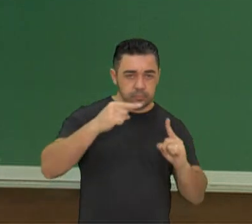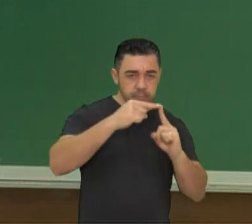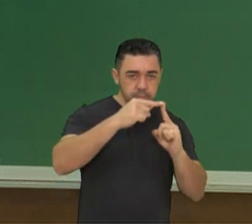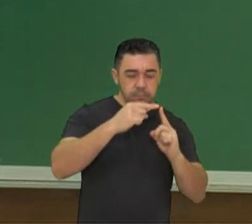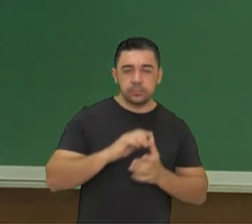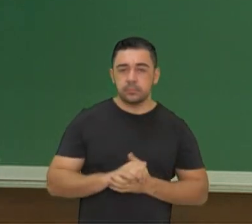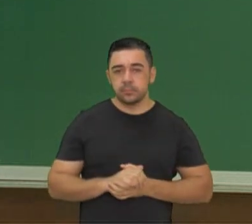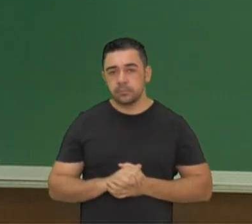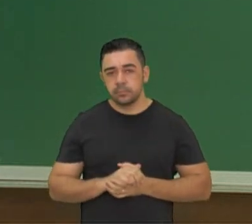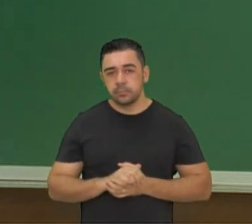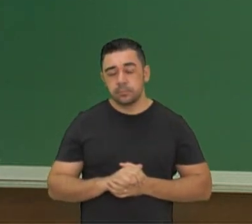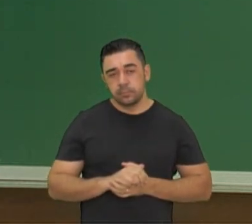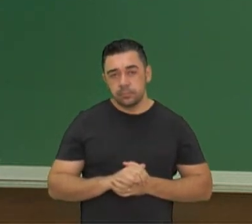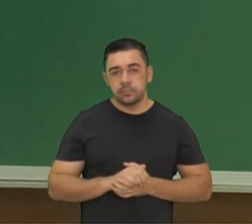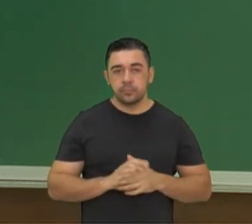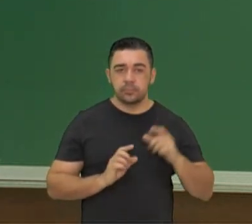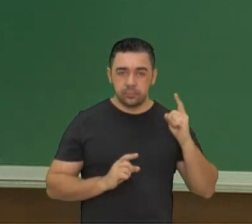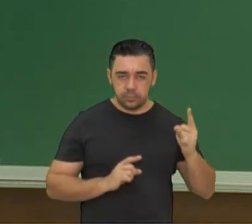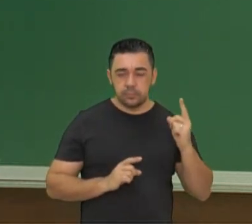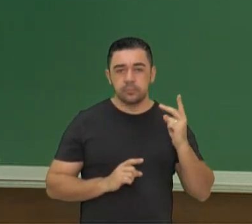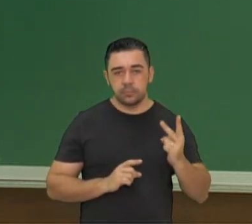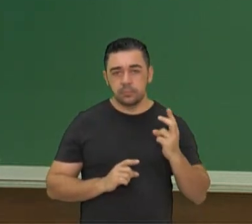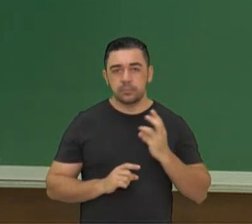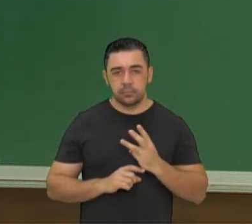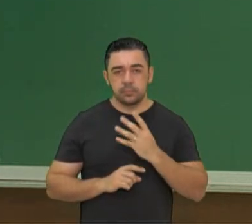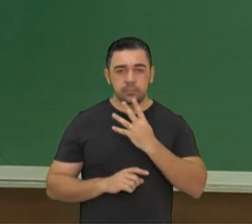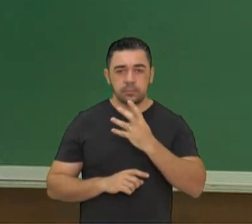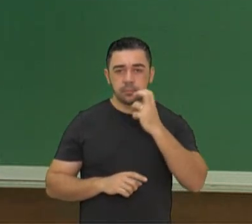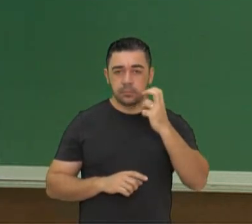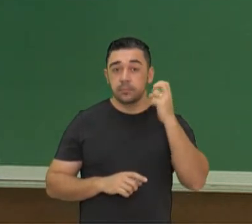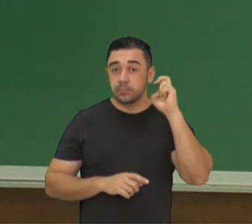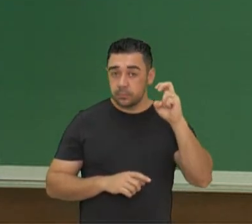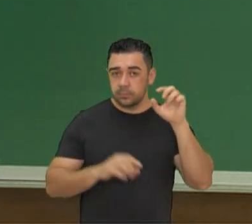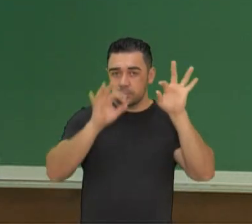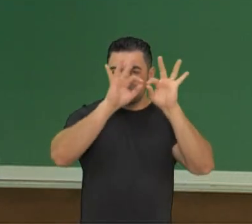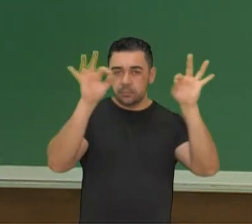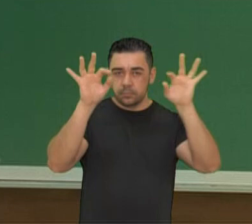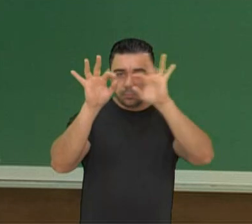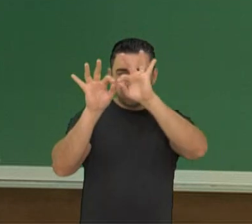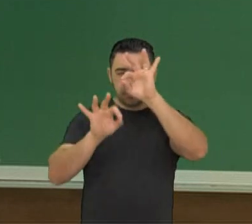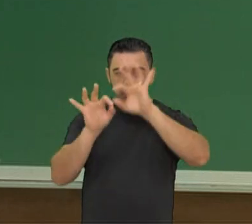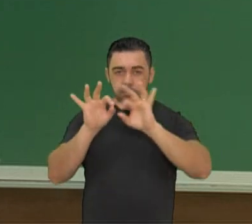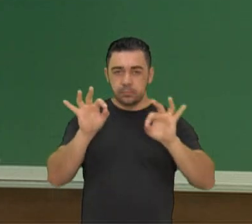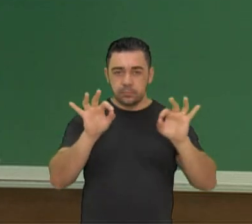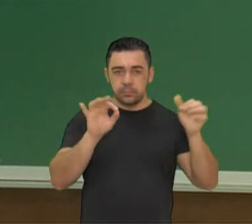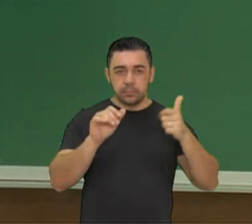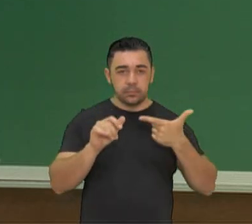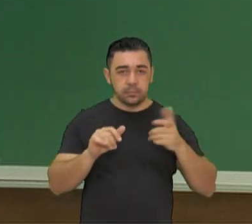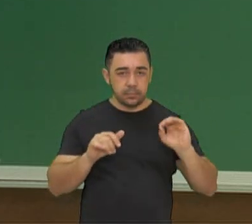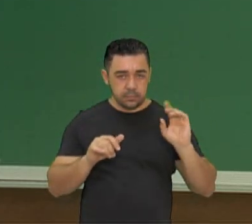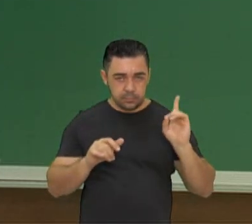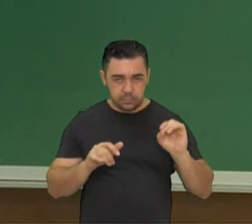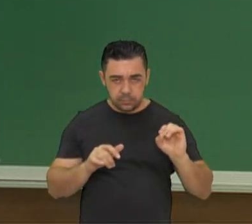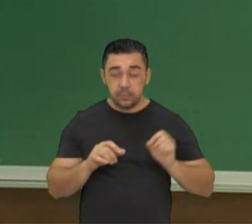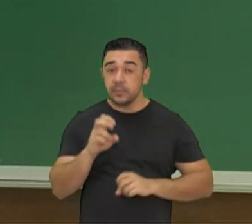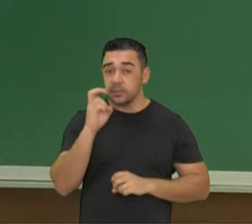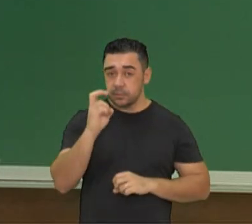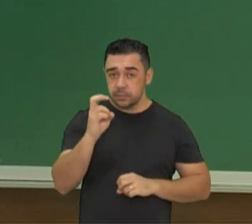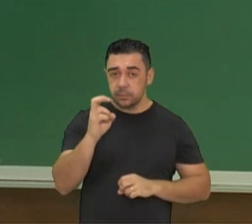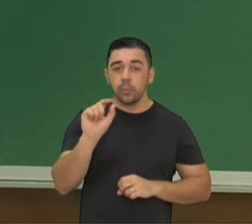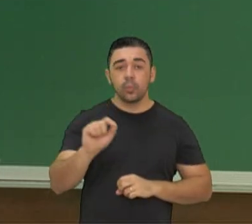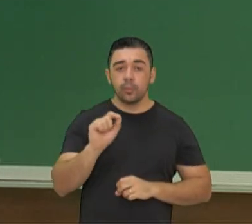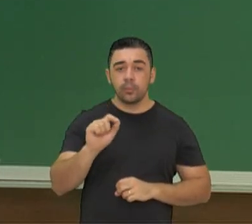E, consequentemente, um lado, 2 lados, 3, 4, 5 lados. Qual vai ser o nome dessa figura? 5 lados é